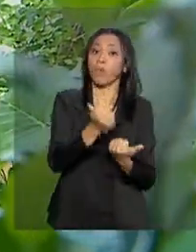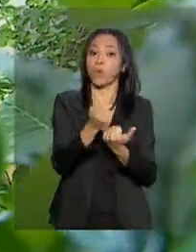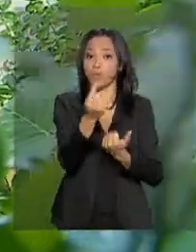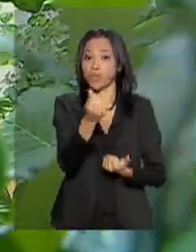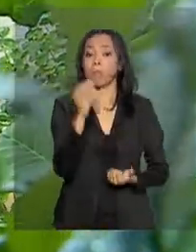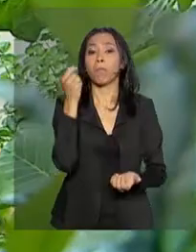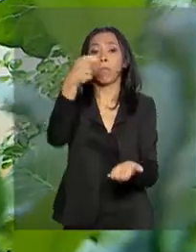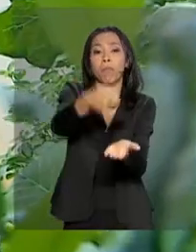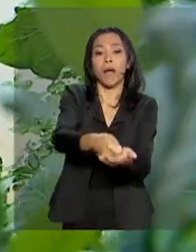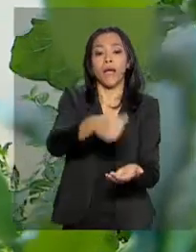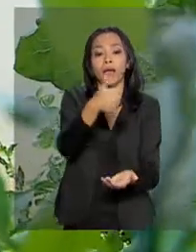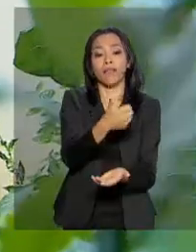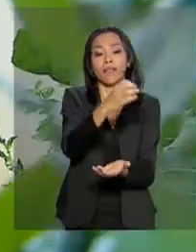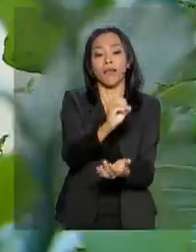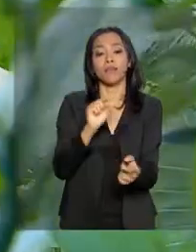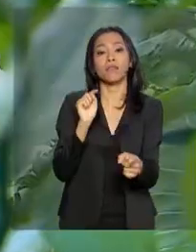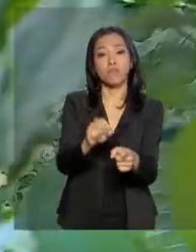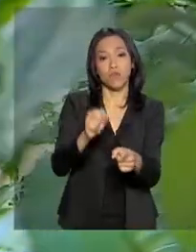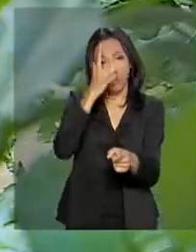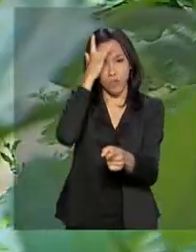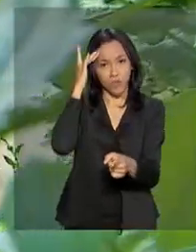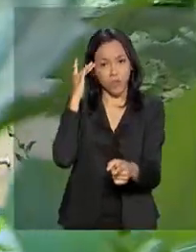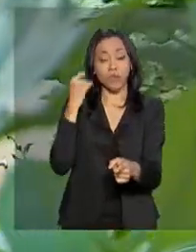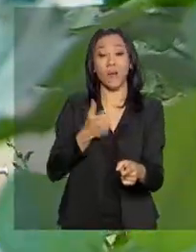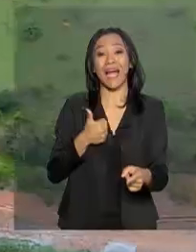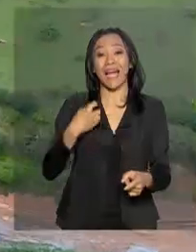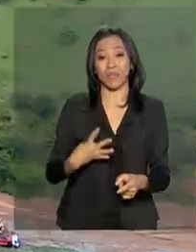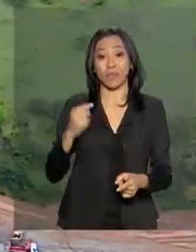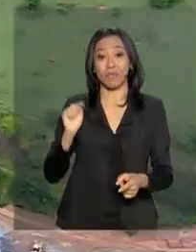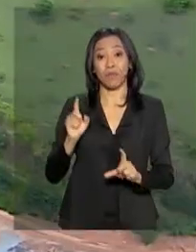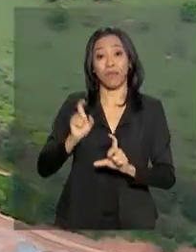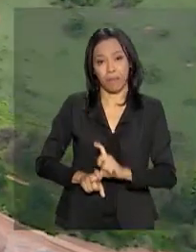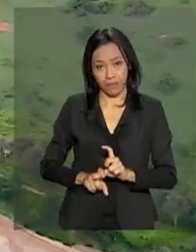mil pessoas, com mais de 14 mil dependentes.